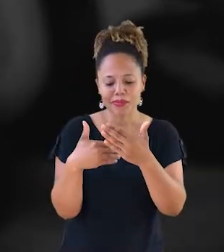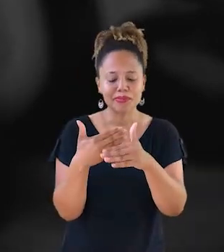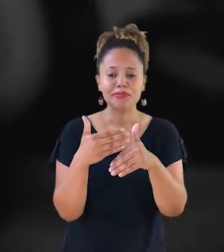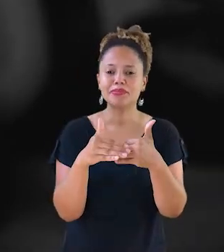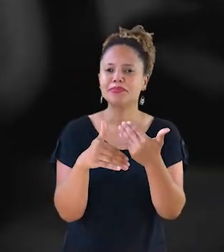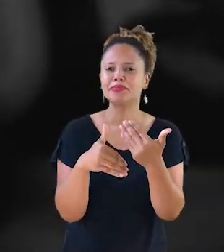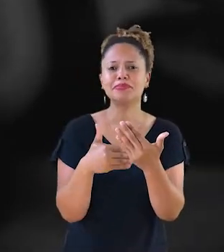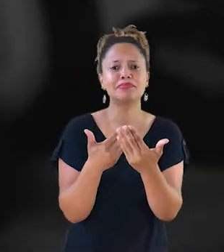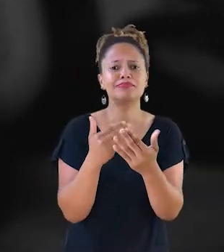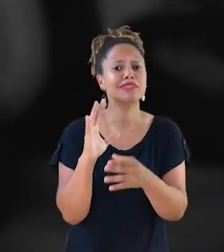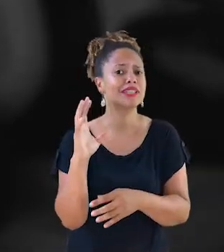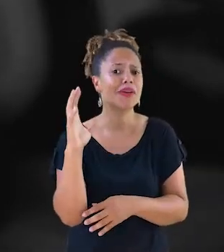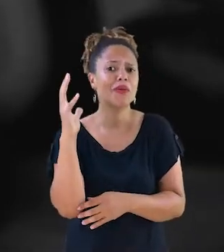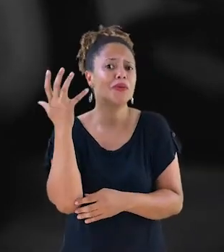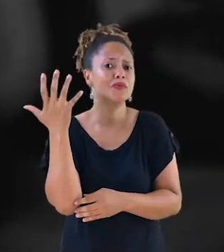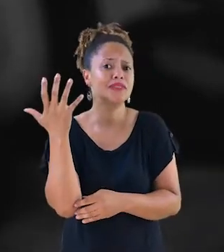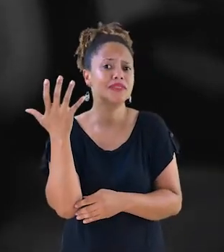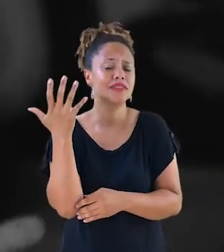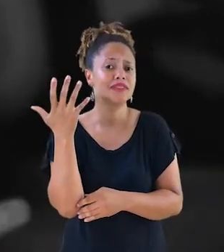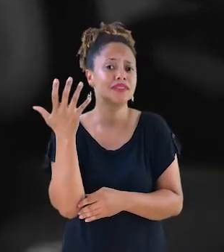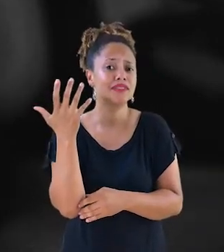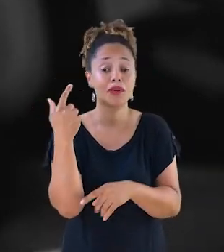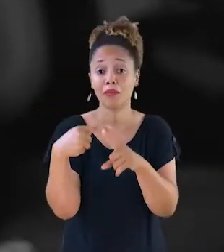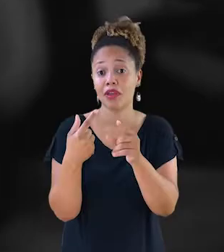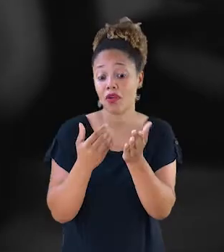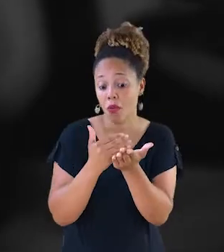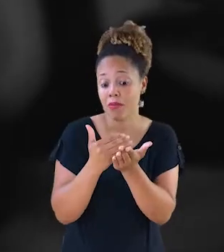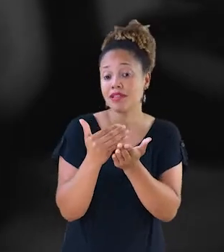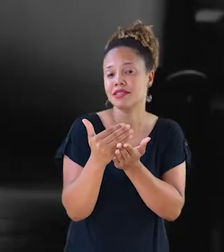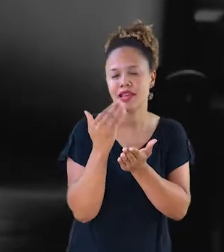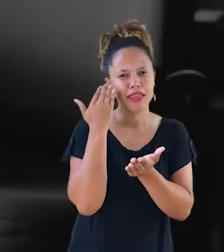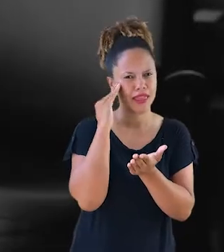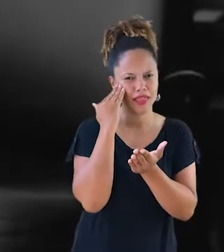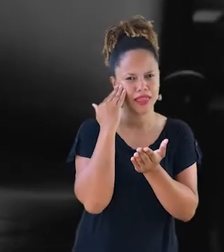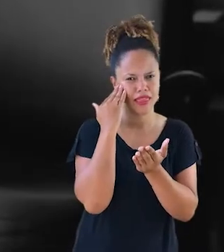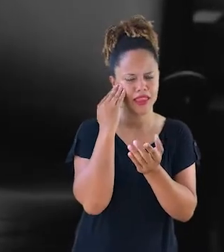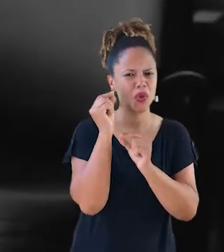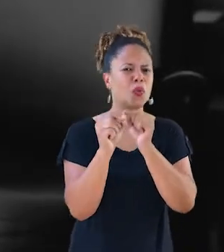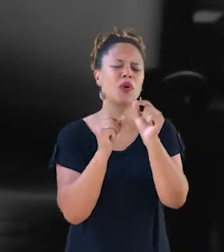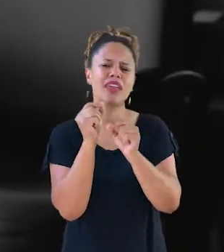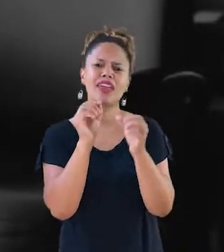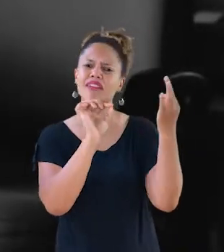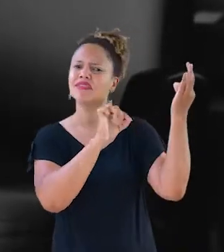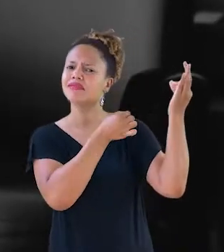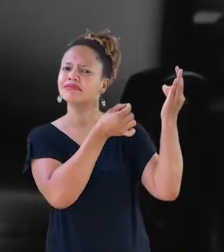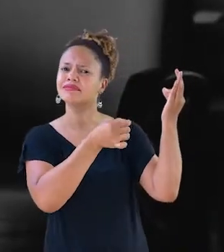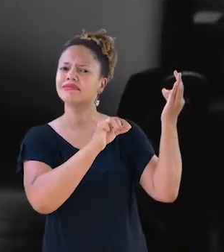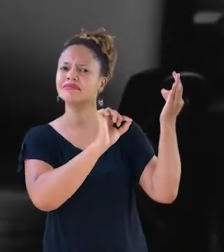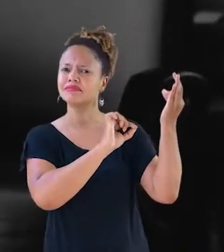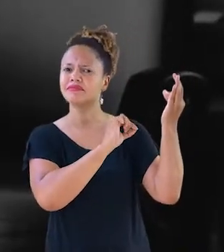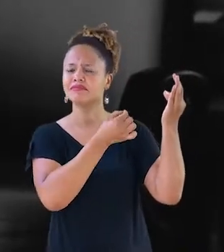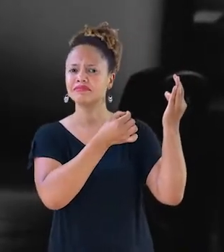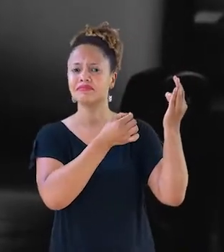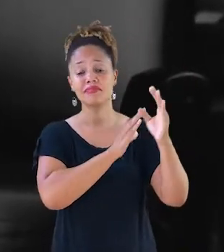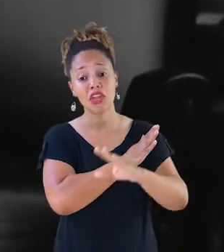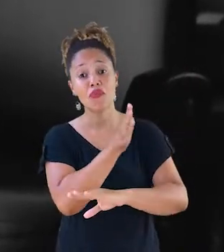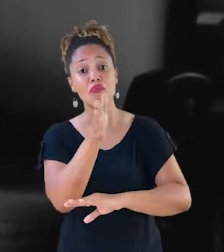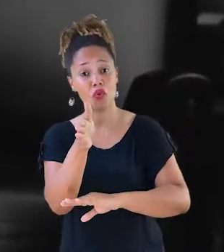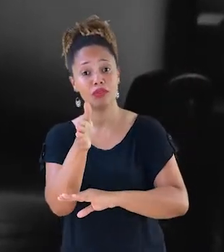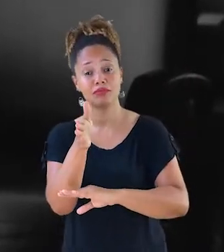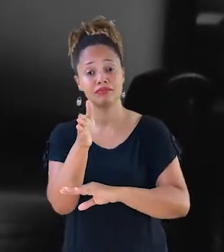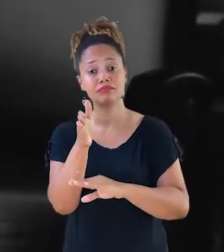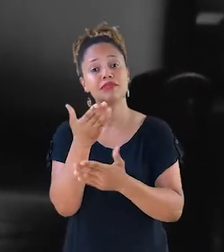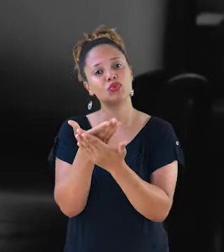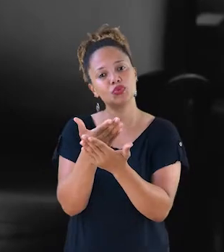foi muito misterioso, assim, né? Eu comecei a entender o que era aquilo. E eu era muito criança, eu fui estudar com o professor Beluco, com o professor